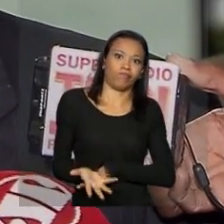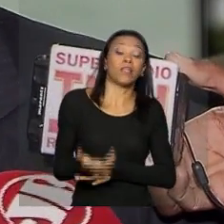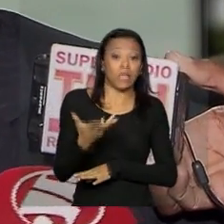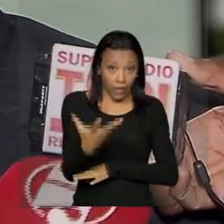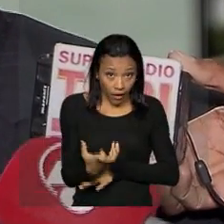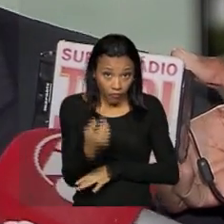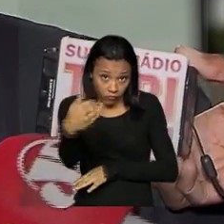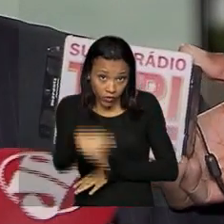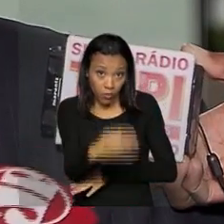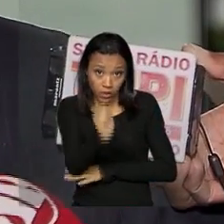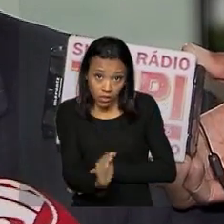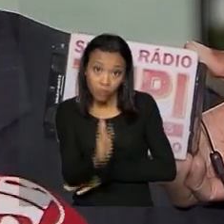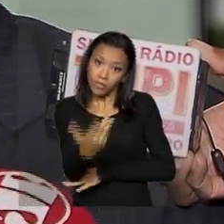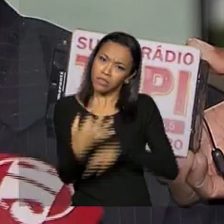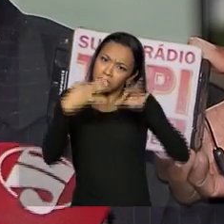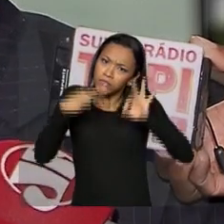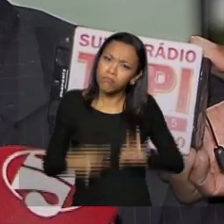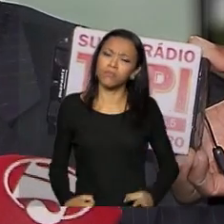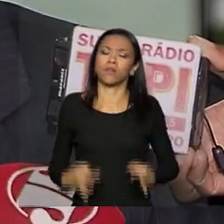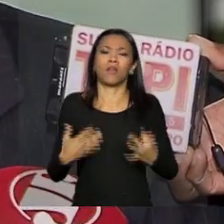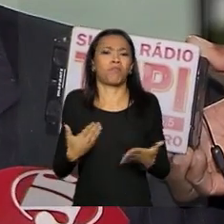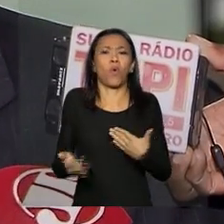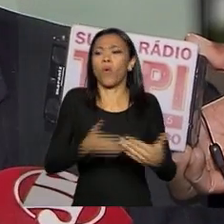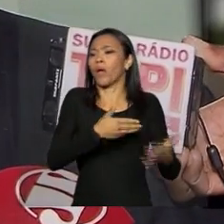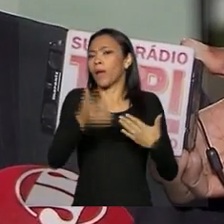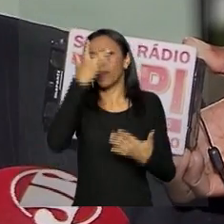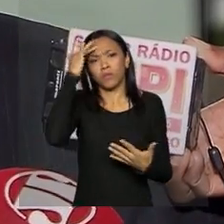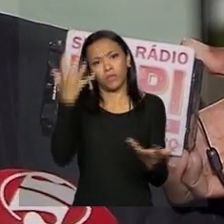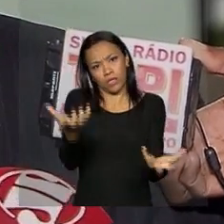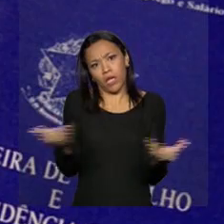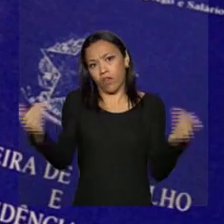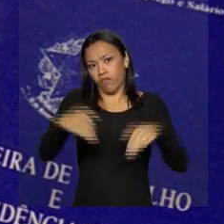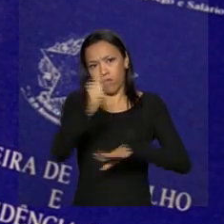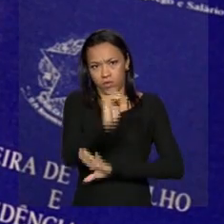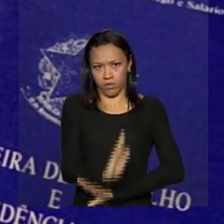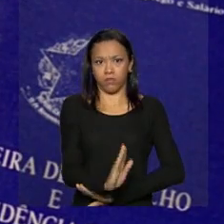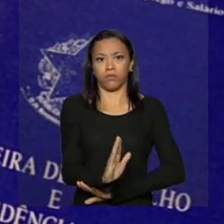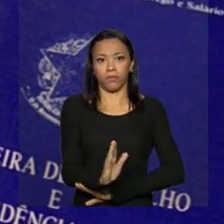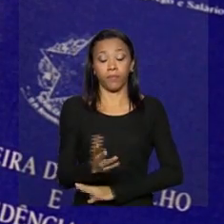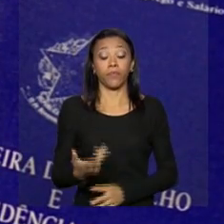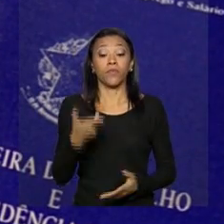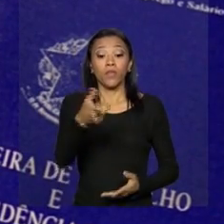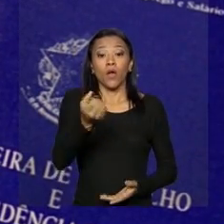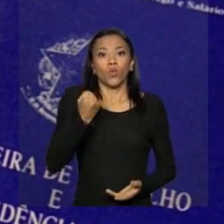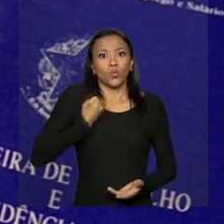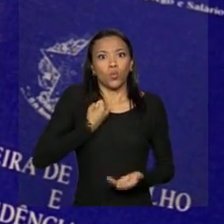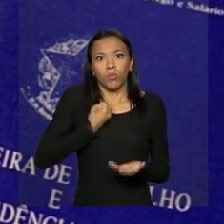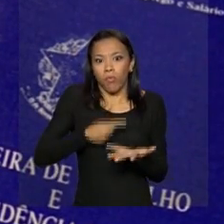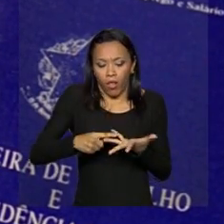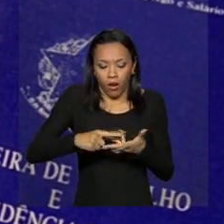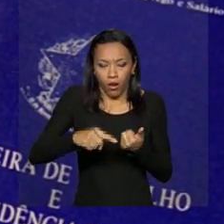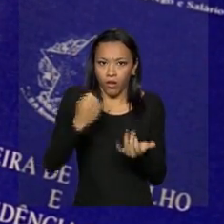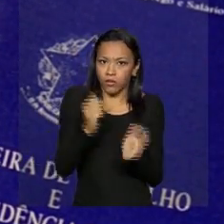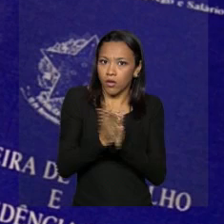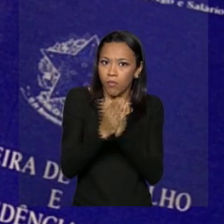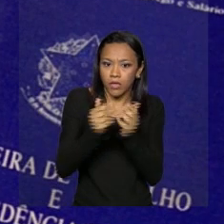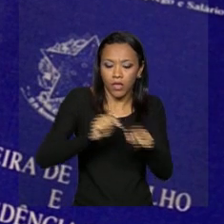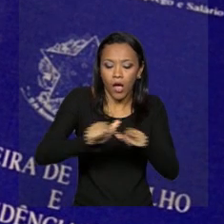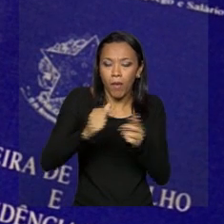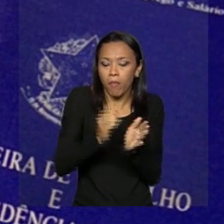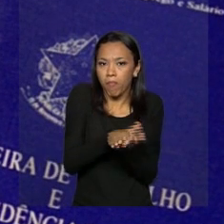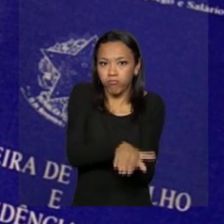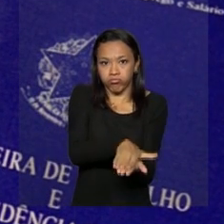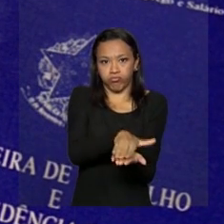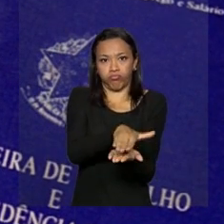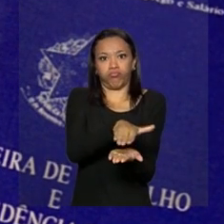venha legalmente, como fazem quaisquer pessoas que querem vir ao Brasil. O número de carteiras de trabalho emitidas vem crescendo a